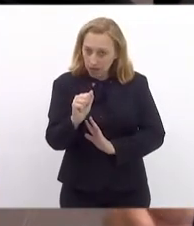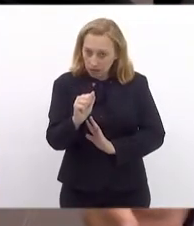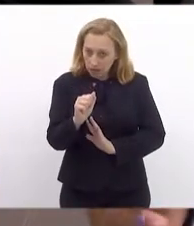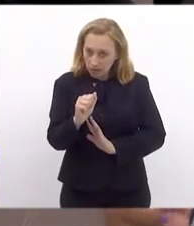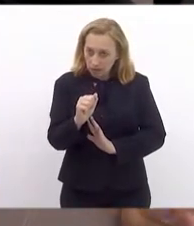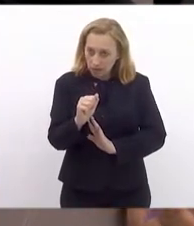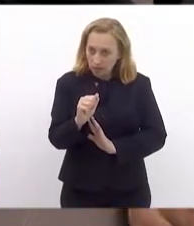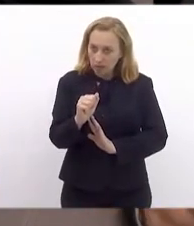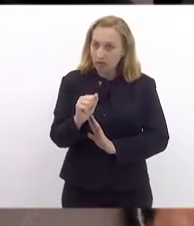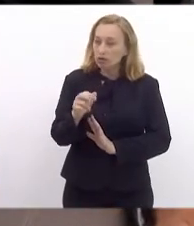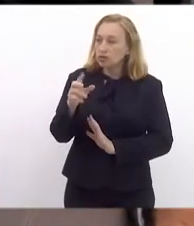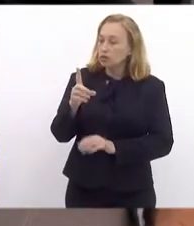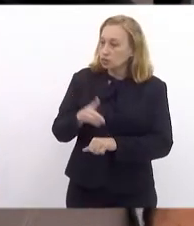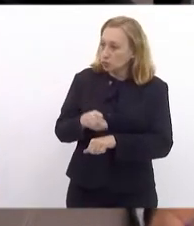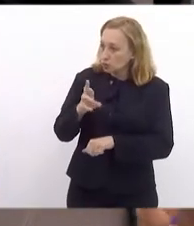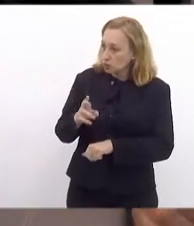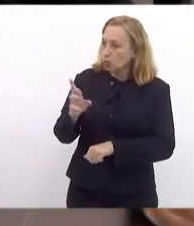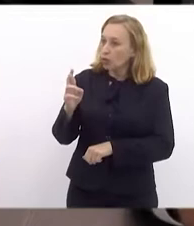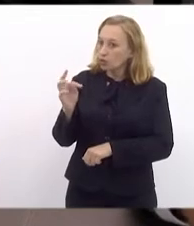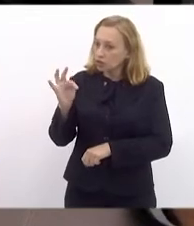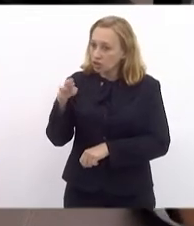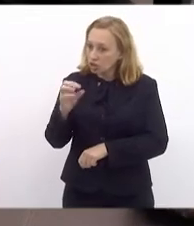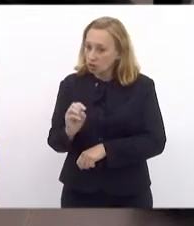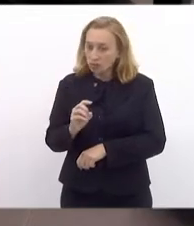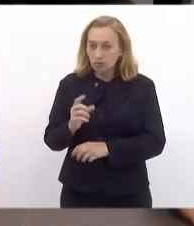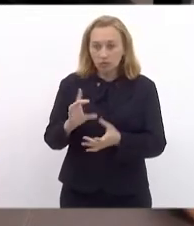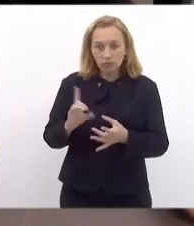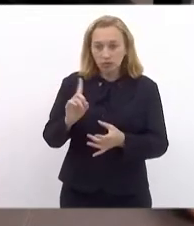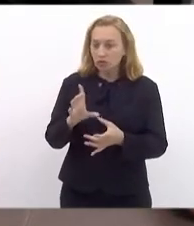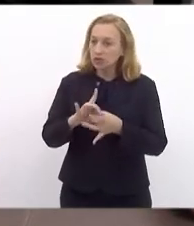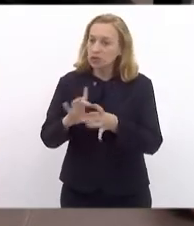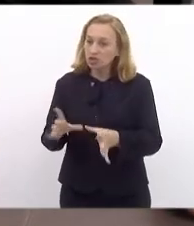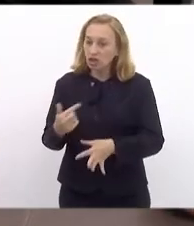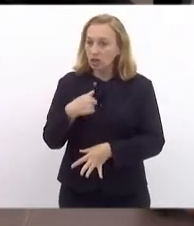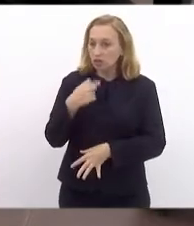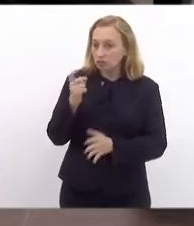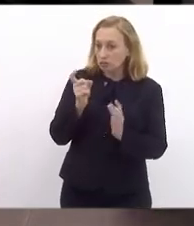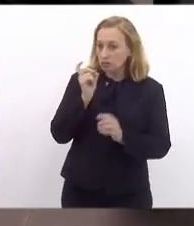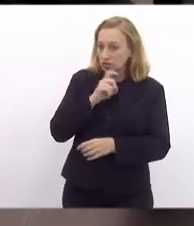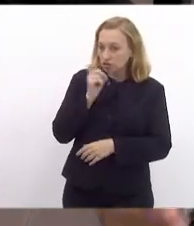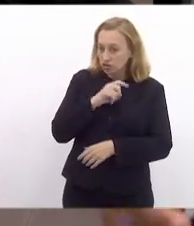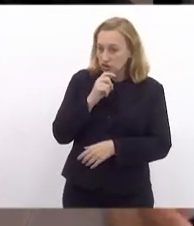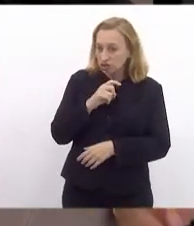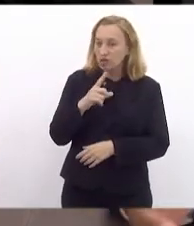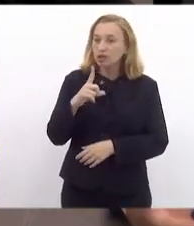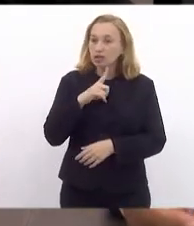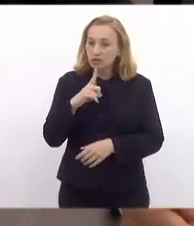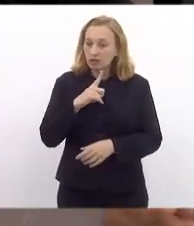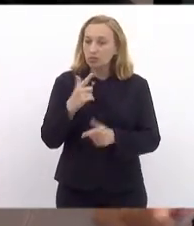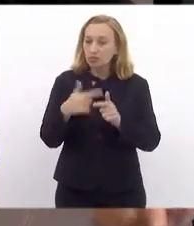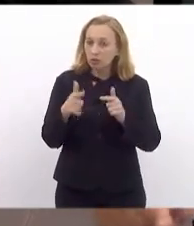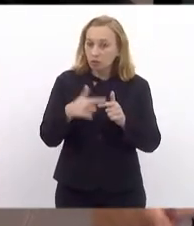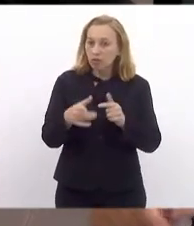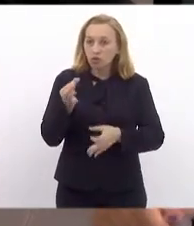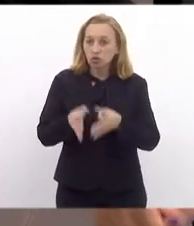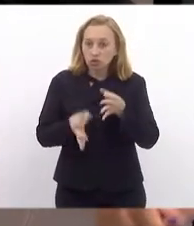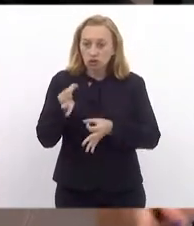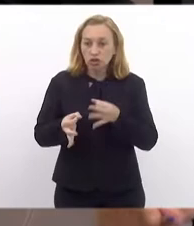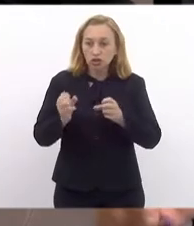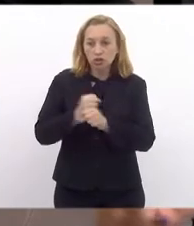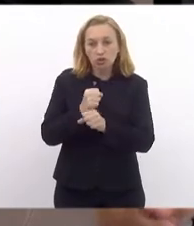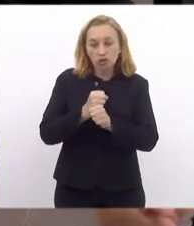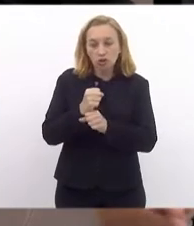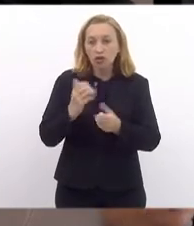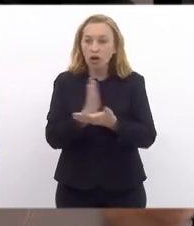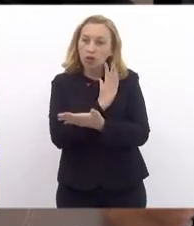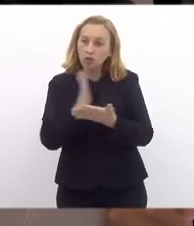tá que não vai me deixar a mente do outro Rodrigo e Eduardo também é a gente teve um embrulho jurídico durante alguns anos no que toca à